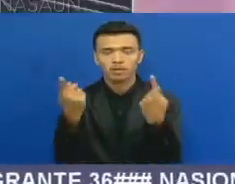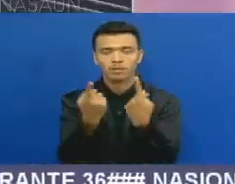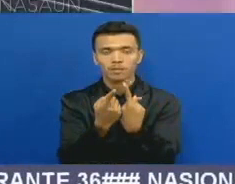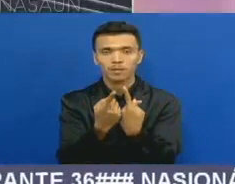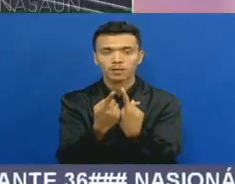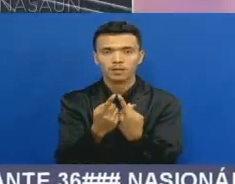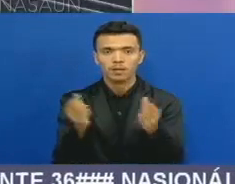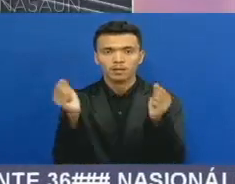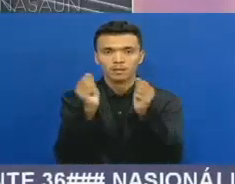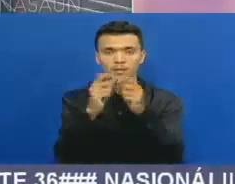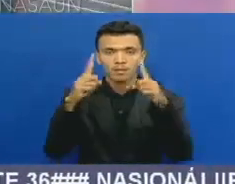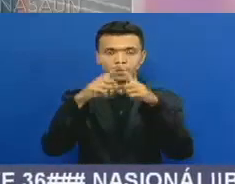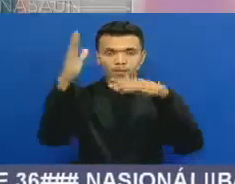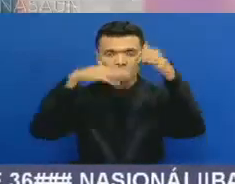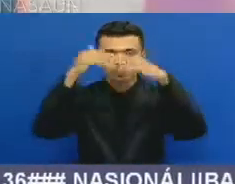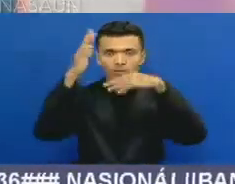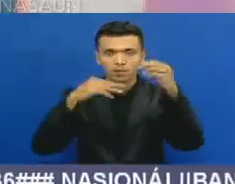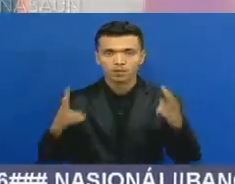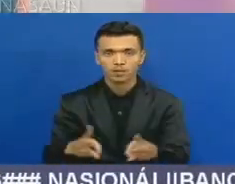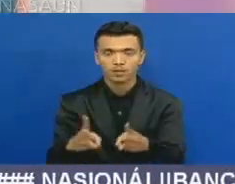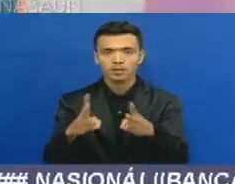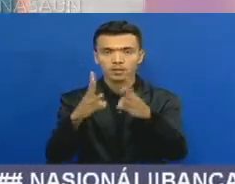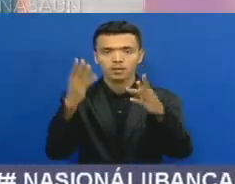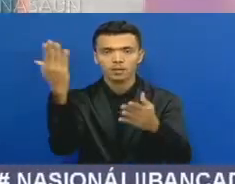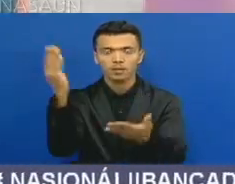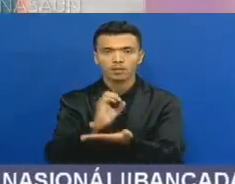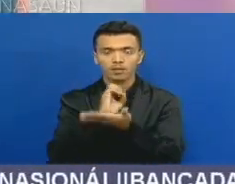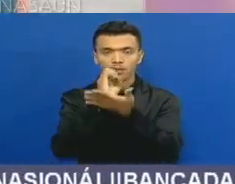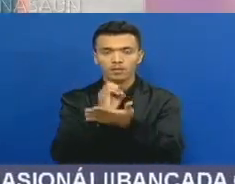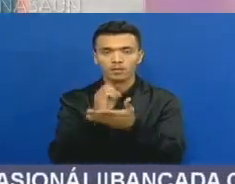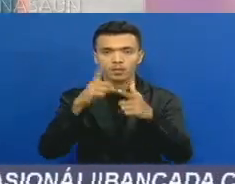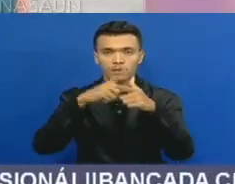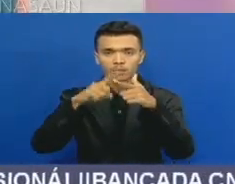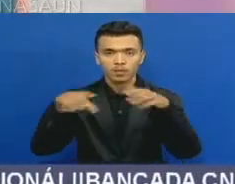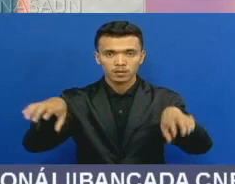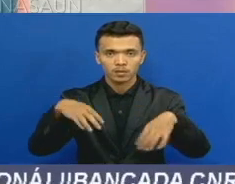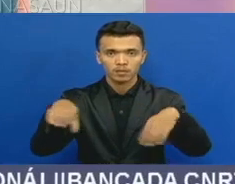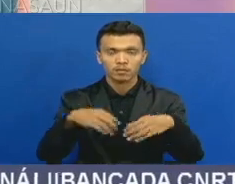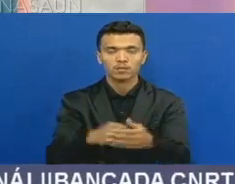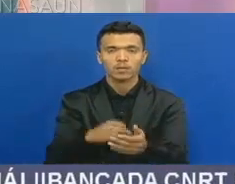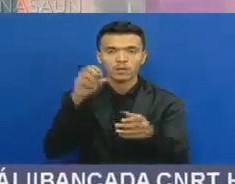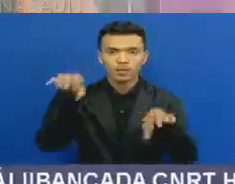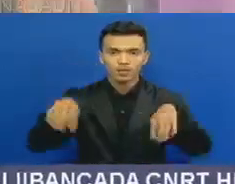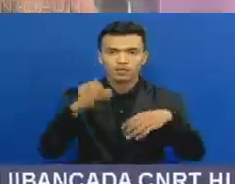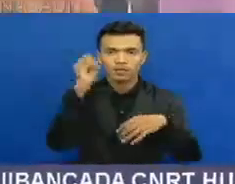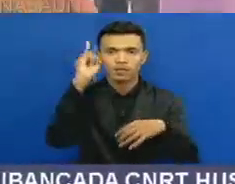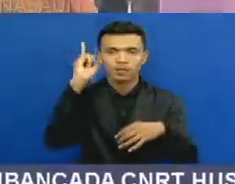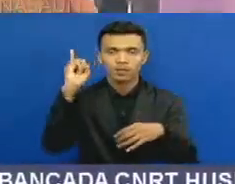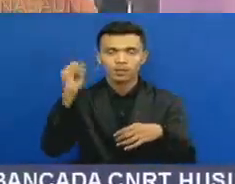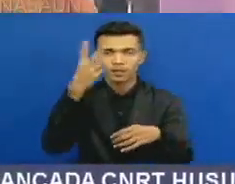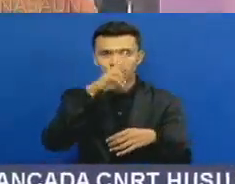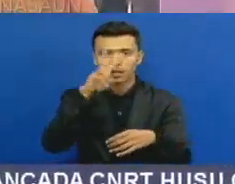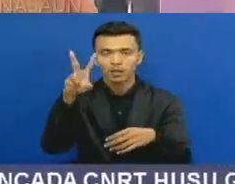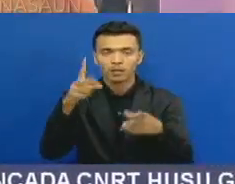para construção estrada no Efefan, Batitrana, Uekusi. Foi em serviço, imigração, ralo fiscalização, Bahia